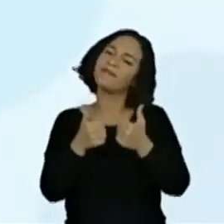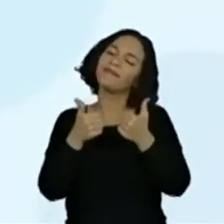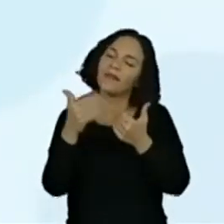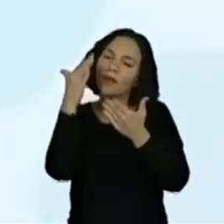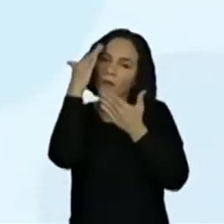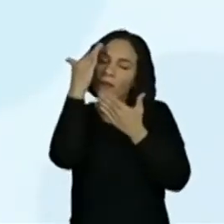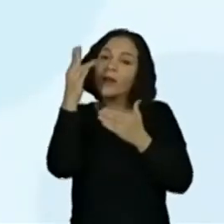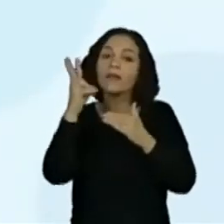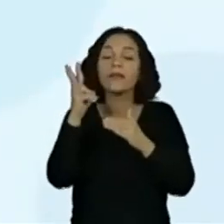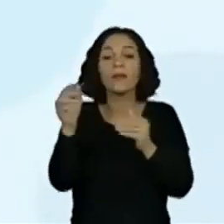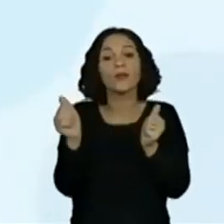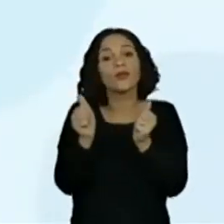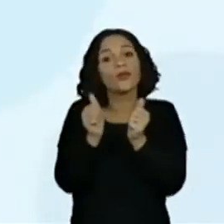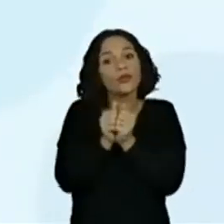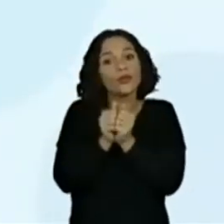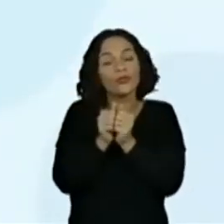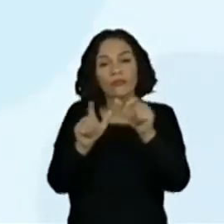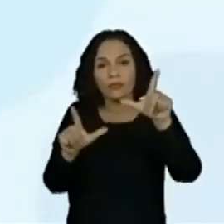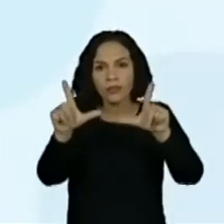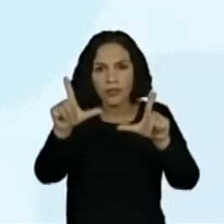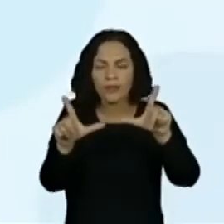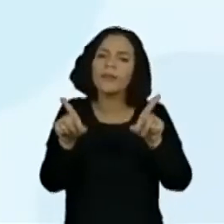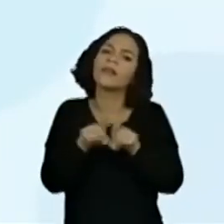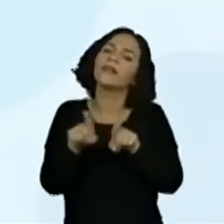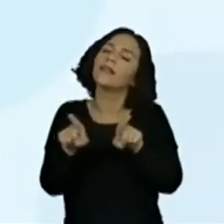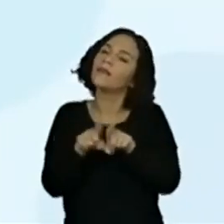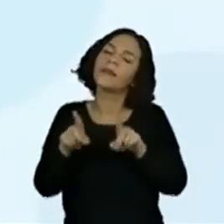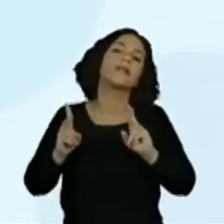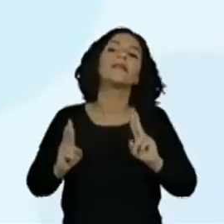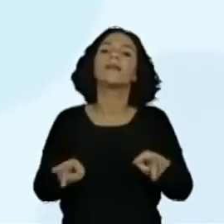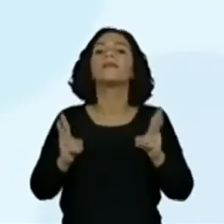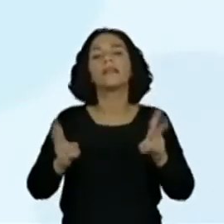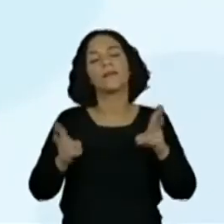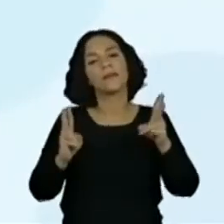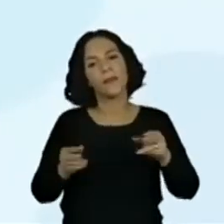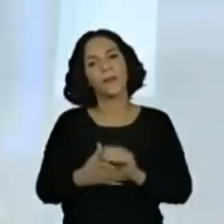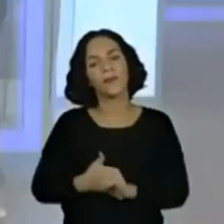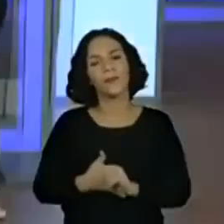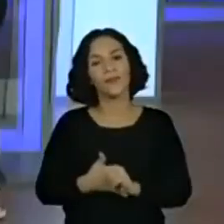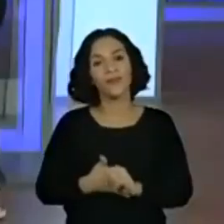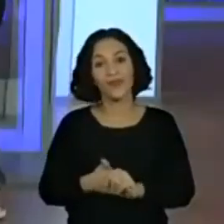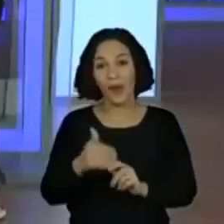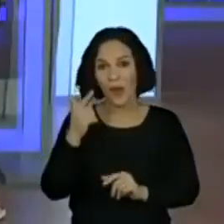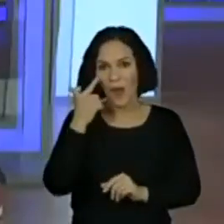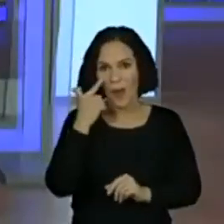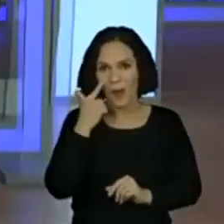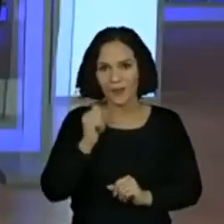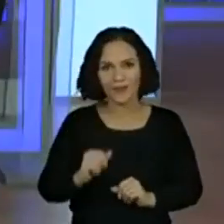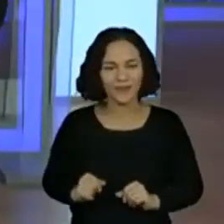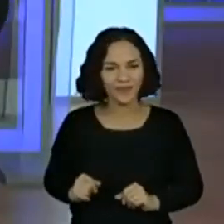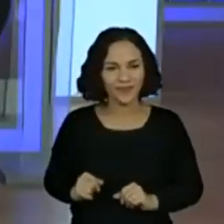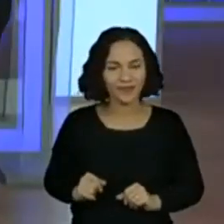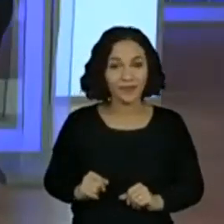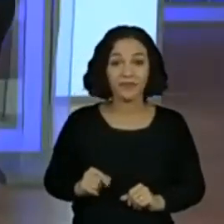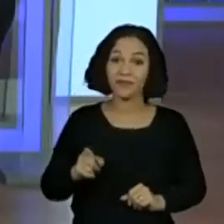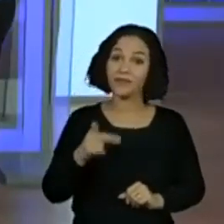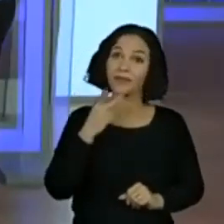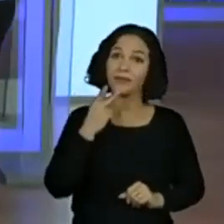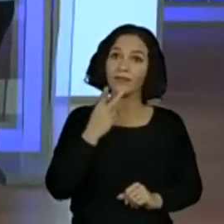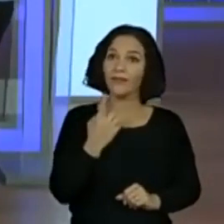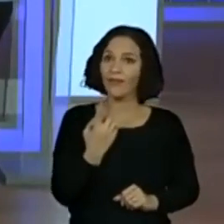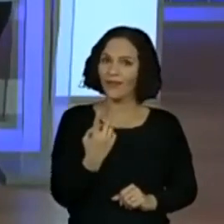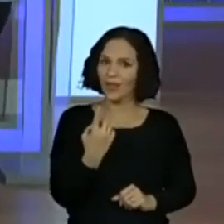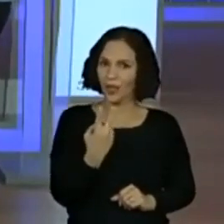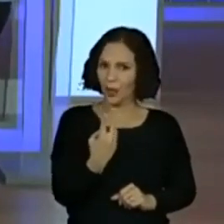junto com quem está acompanhando a gente pela TV sempre, né, sempre, professora? Olha, eles estão dizendo que tem